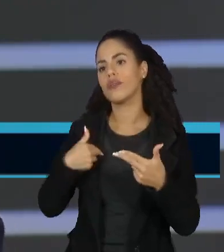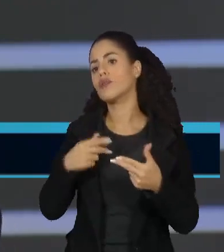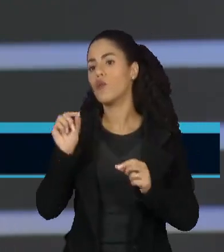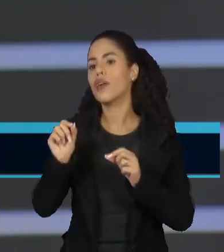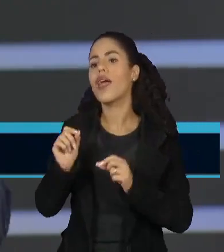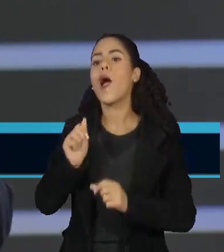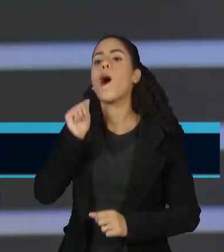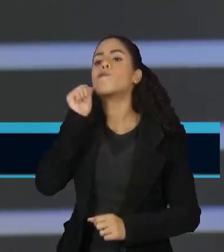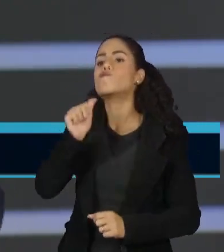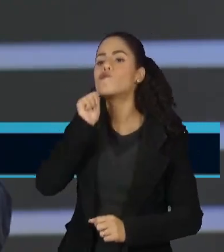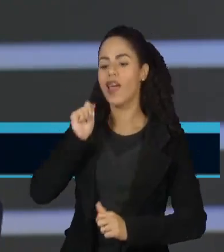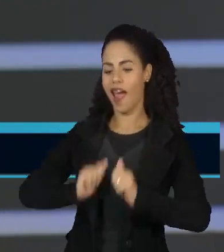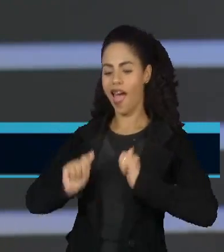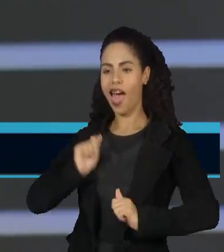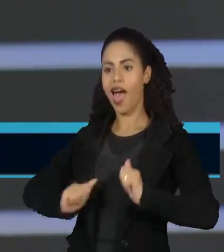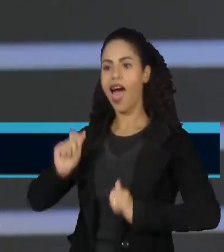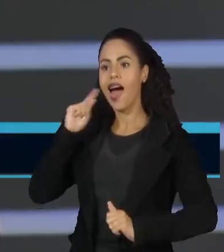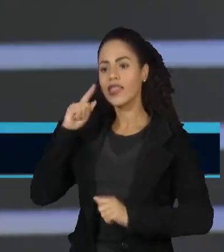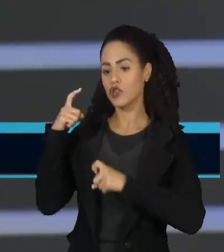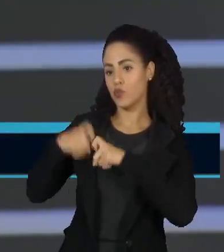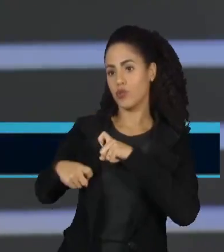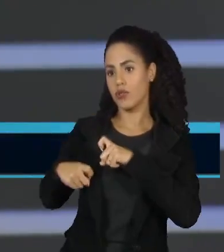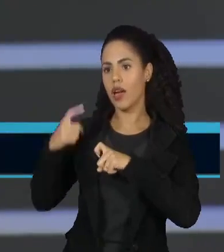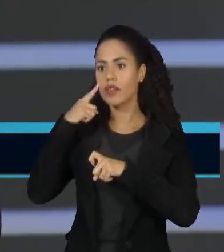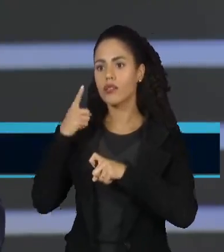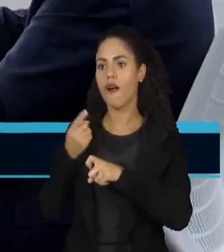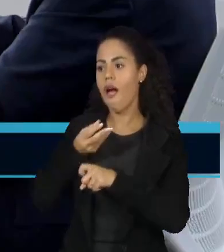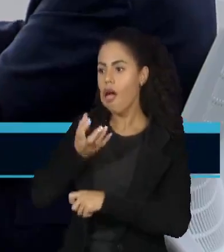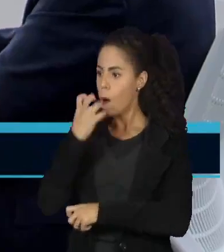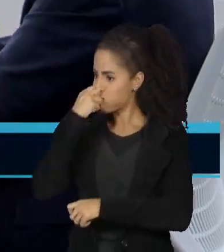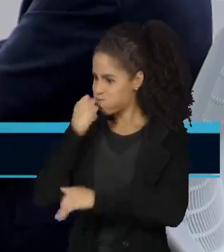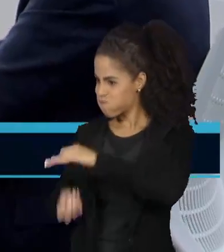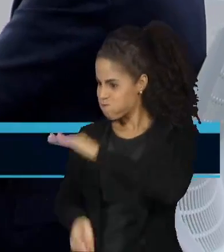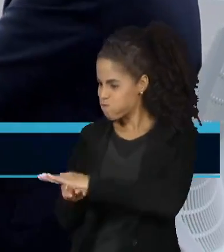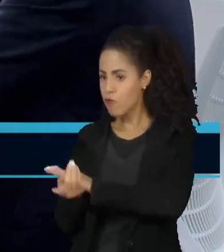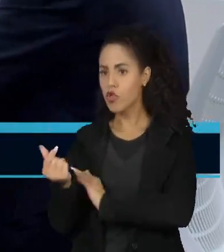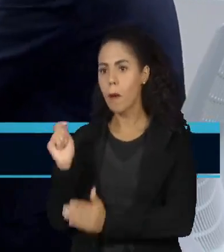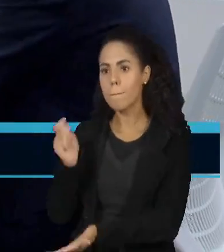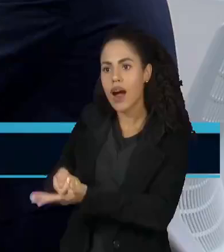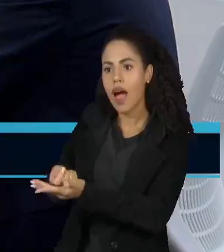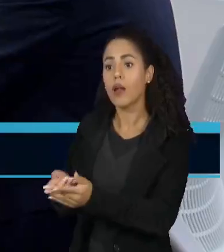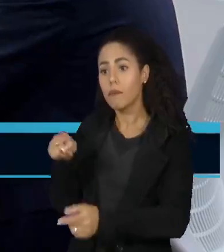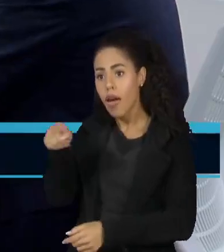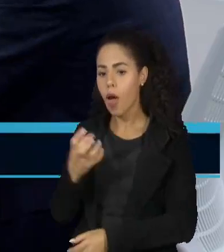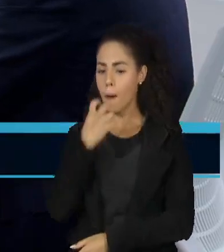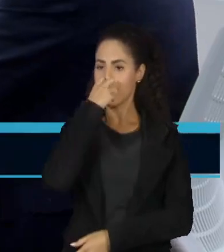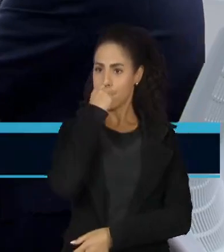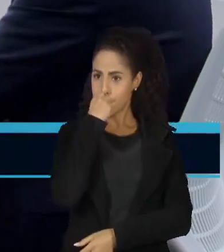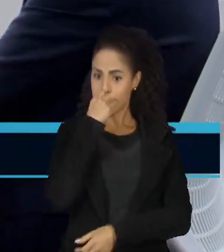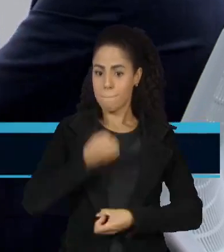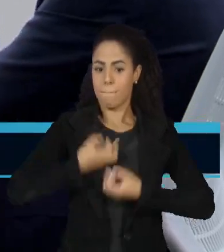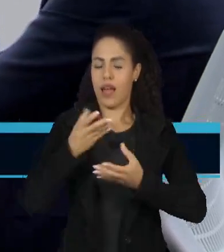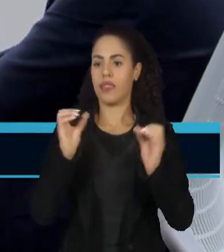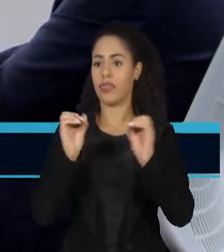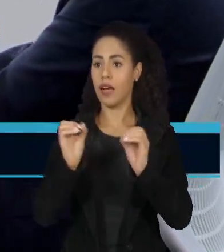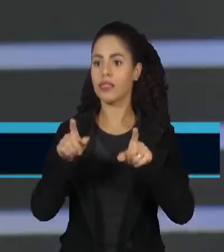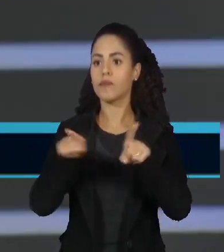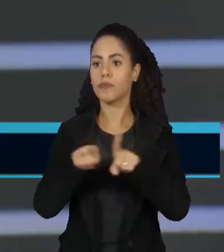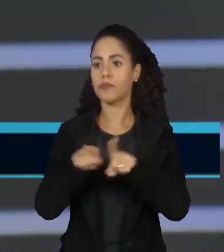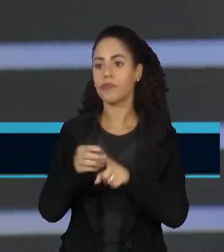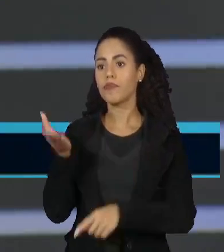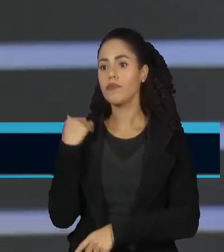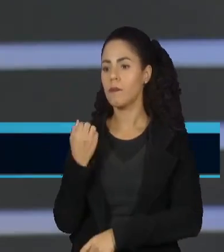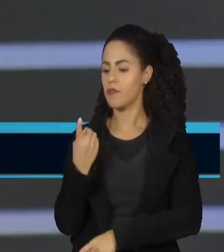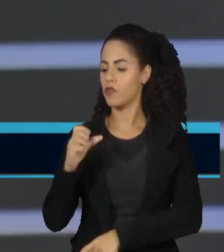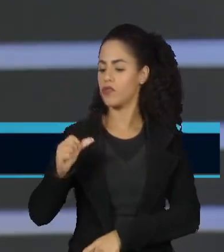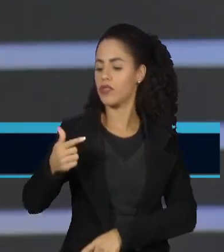né? No qual ele se relacionou, falsificou contabilmente a forma de pagamento. E lembrar que o Richard Nixon, por fim, em